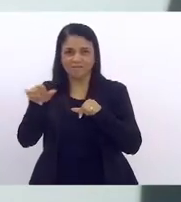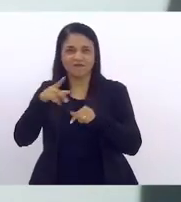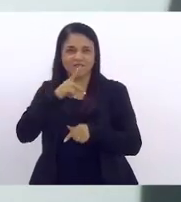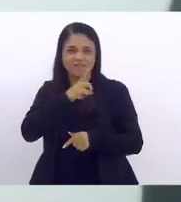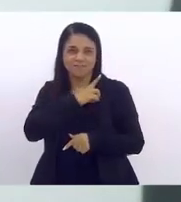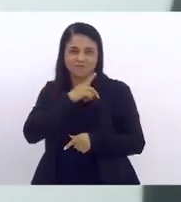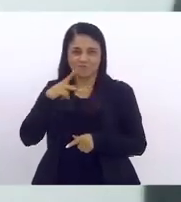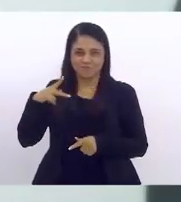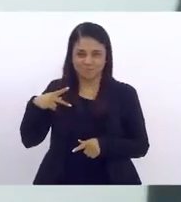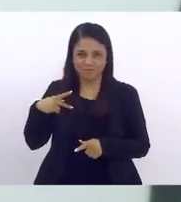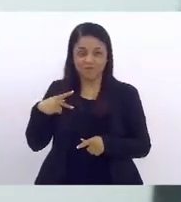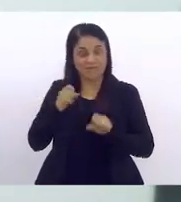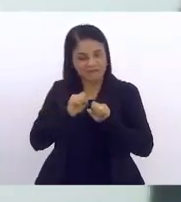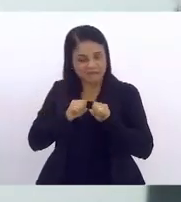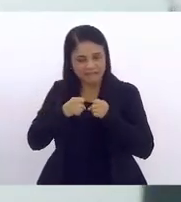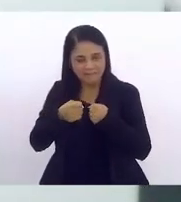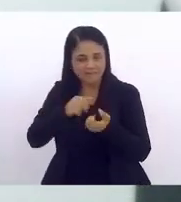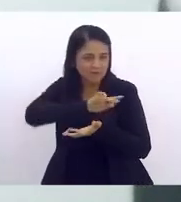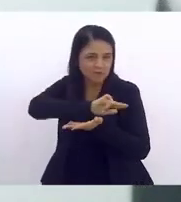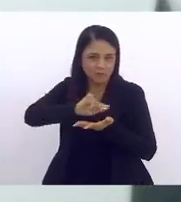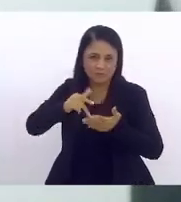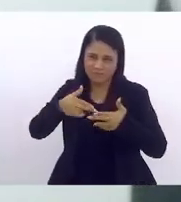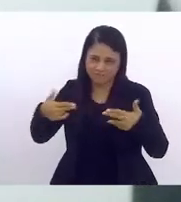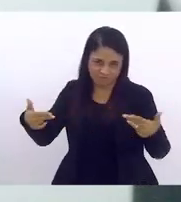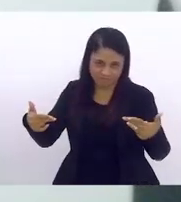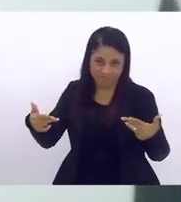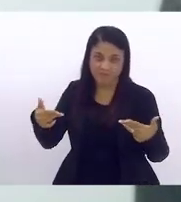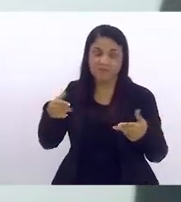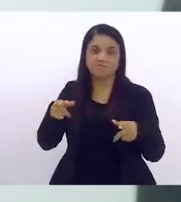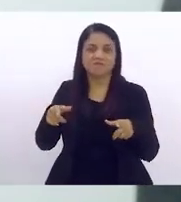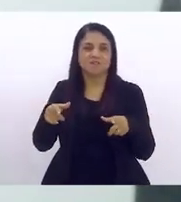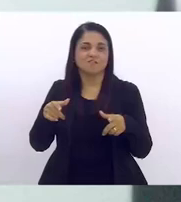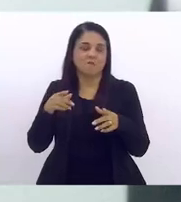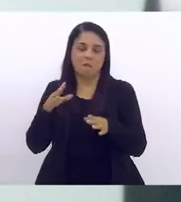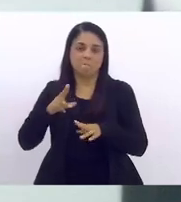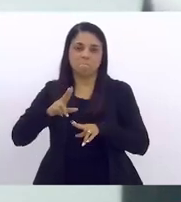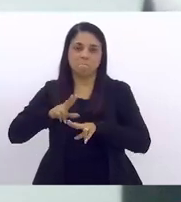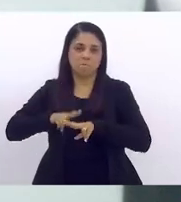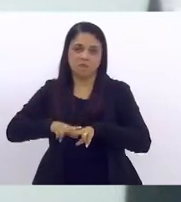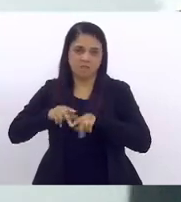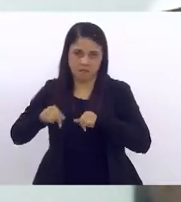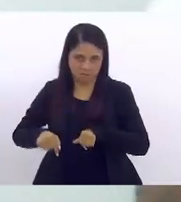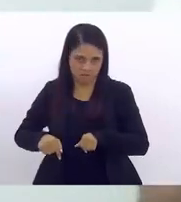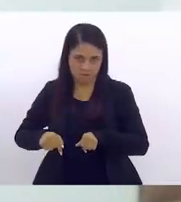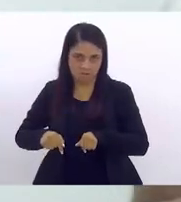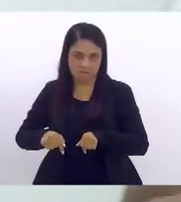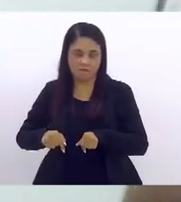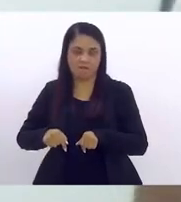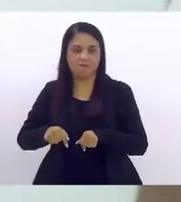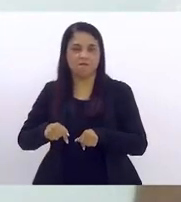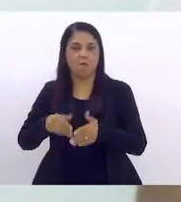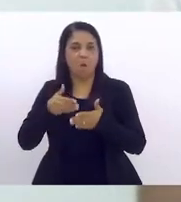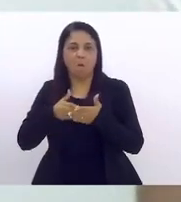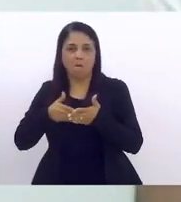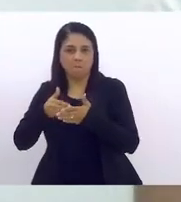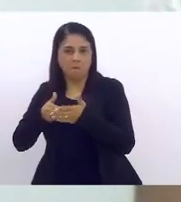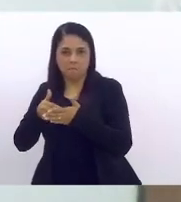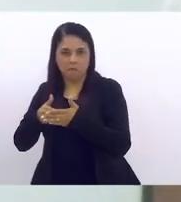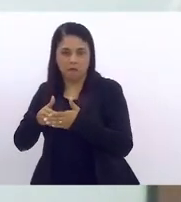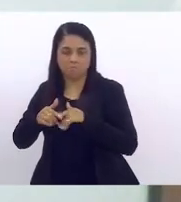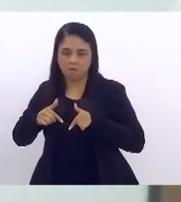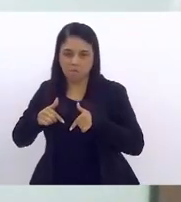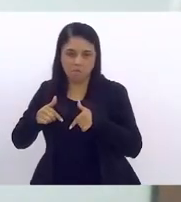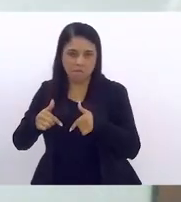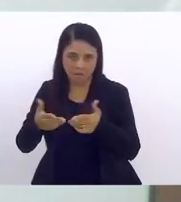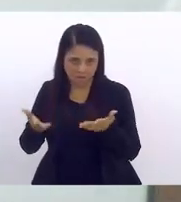tem que defender muita coisa. Então a gente não vai, de forma alguma, reter e impedir que ela esteja aqui desempenhando as